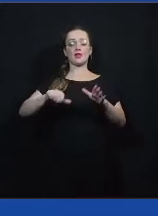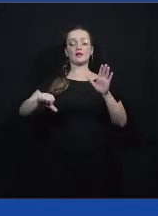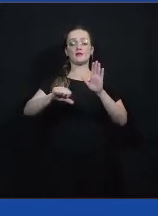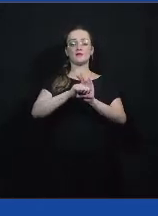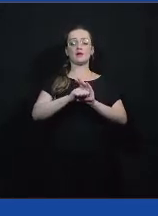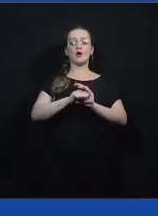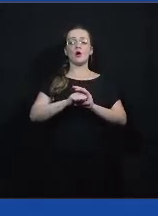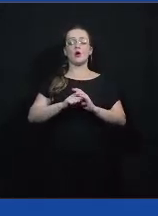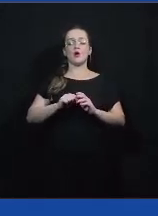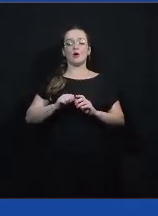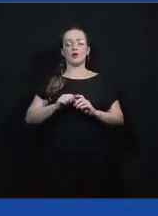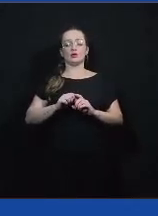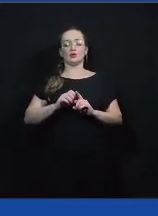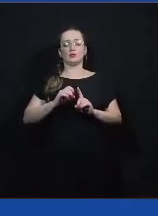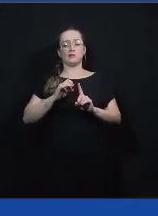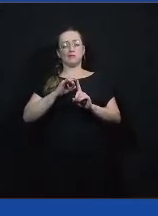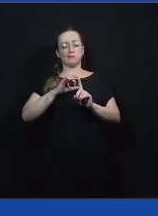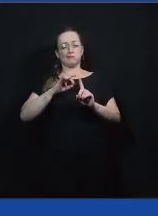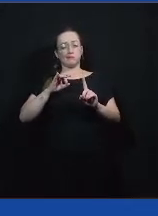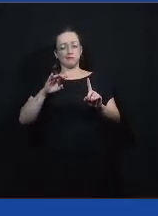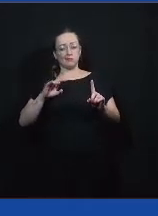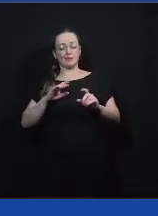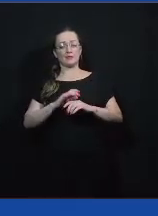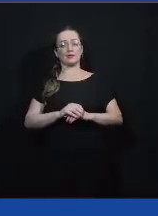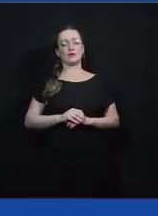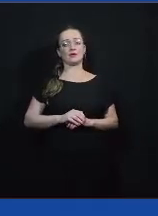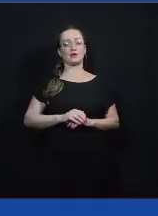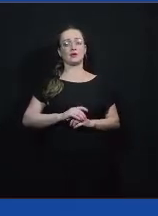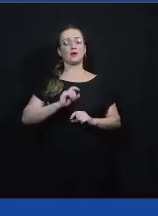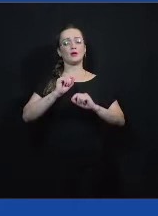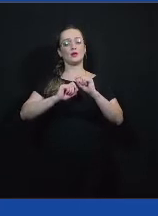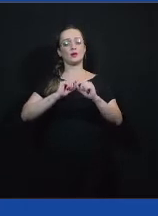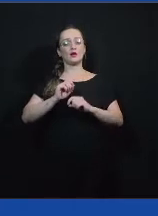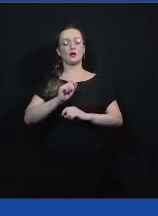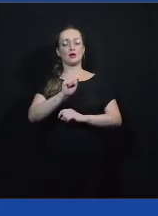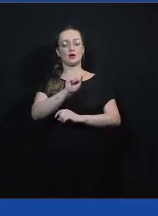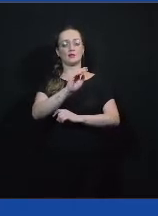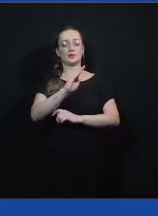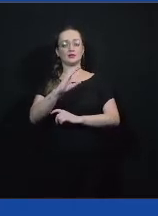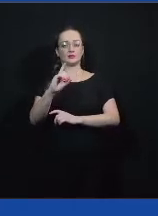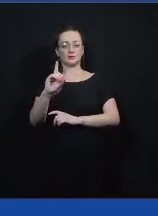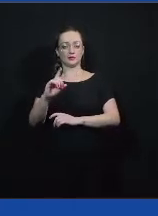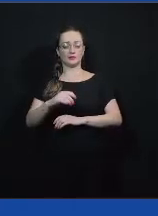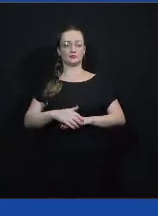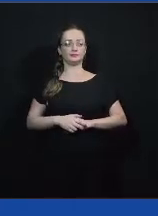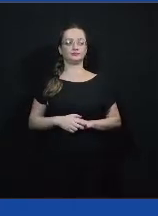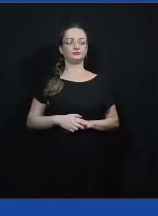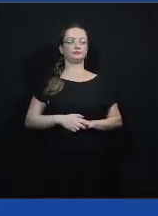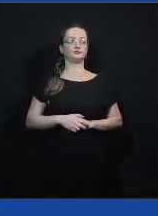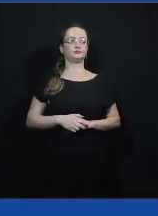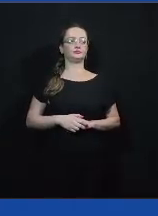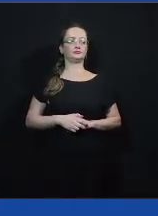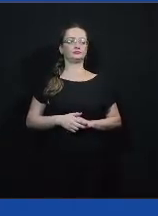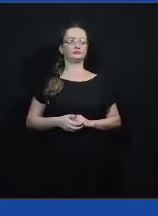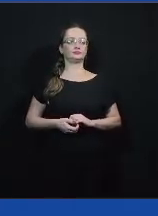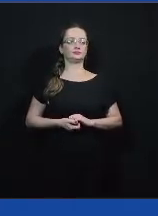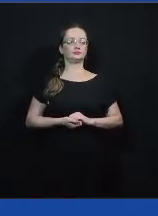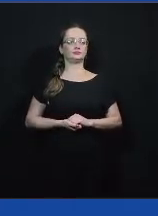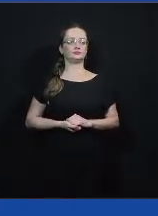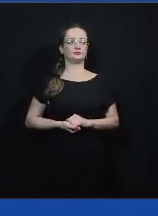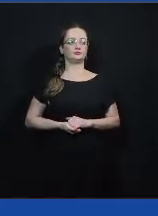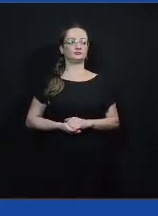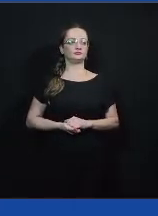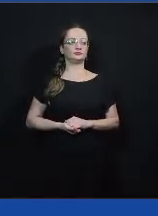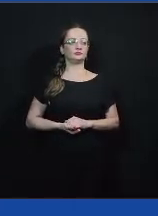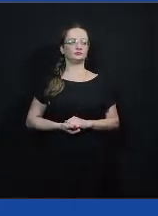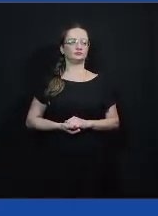homofobia interativa a b c ou D eb1